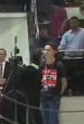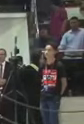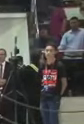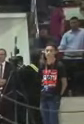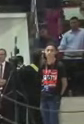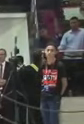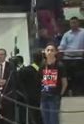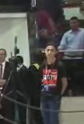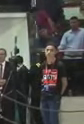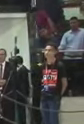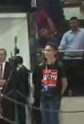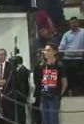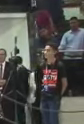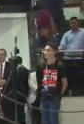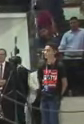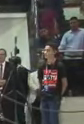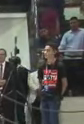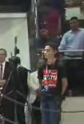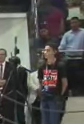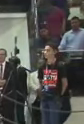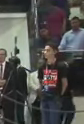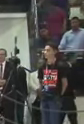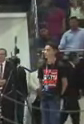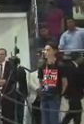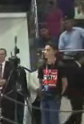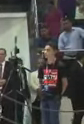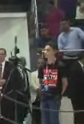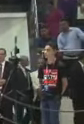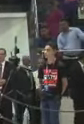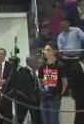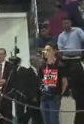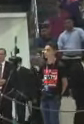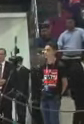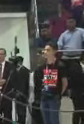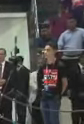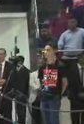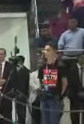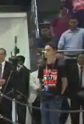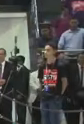primeira. Está vindo a décima segunda.